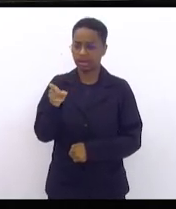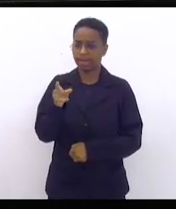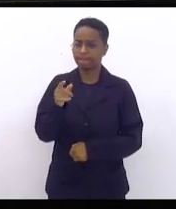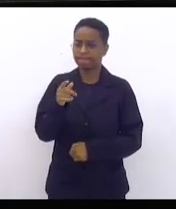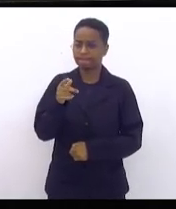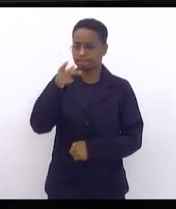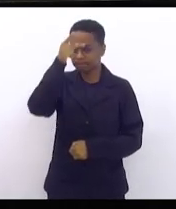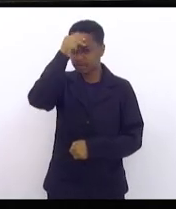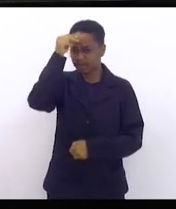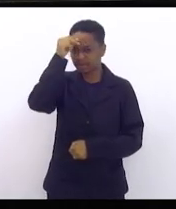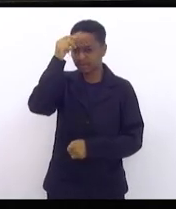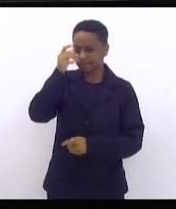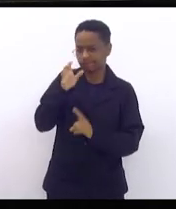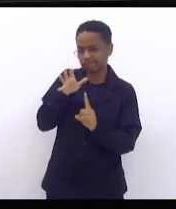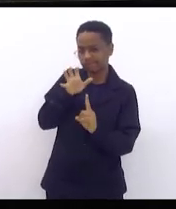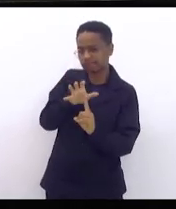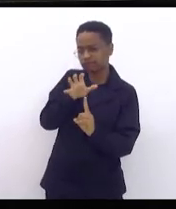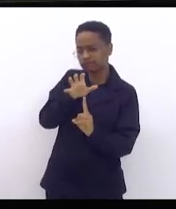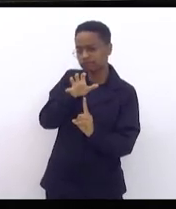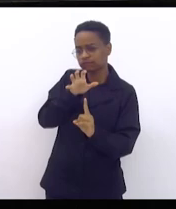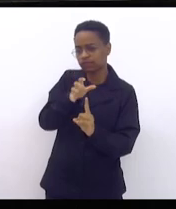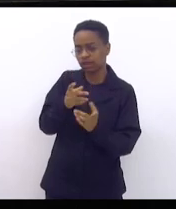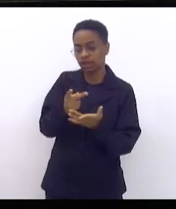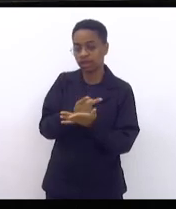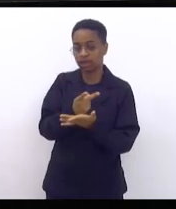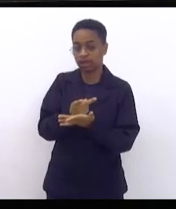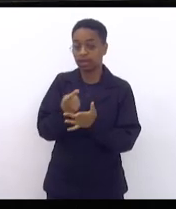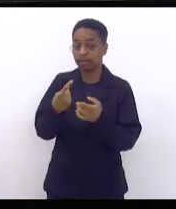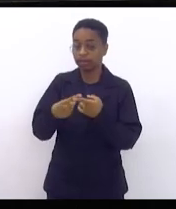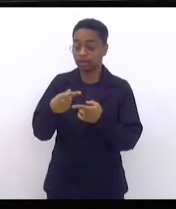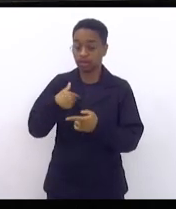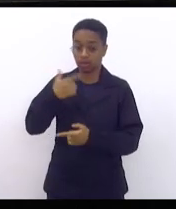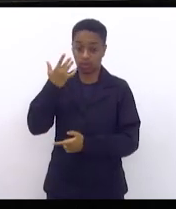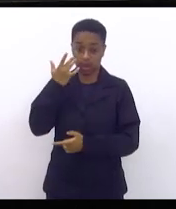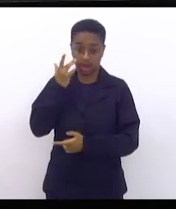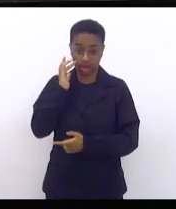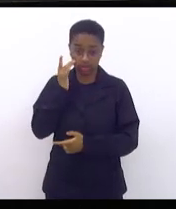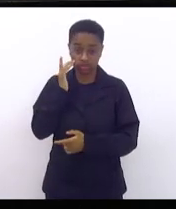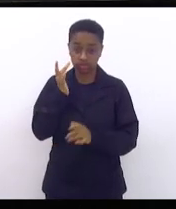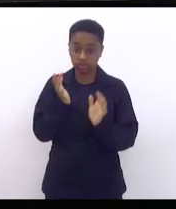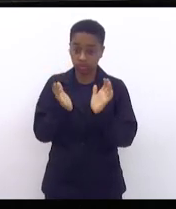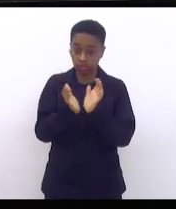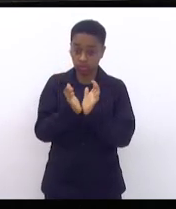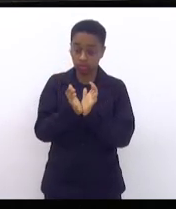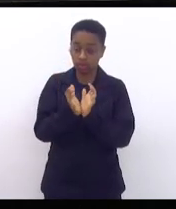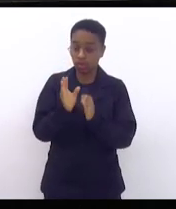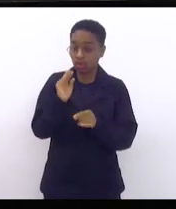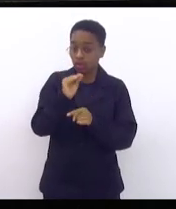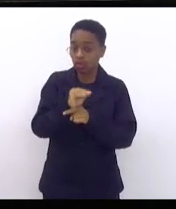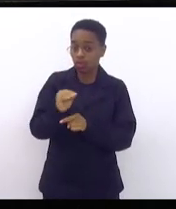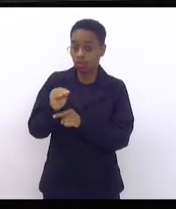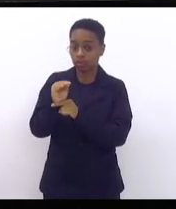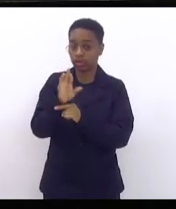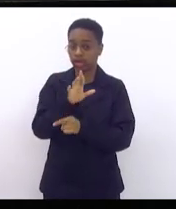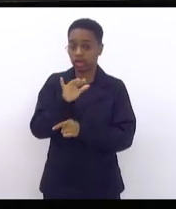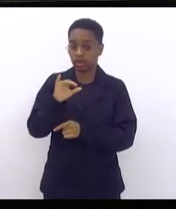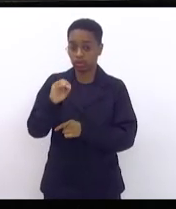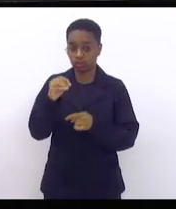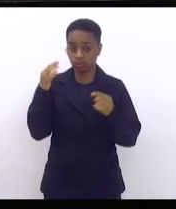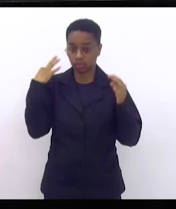ele não fez acho que o grupo que cuida da riotur queria